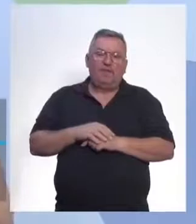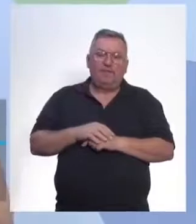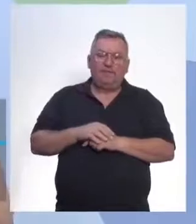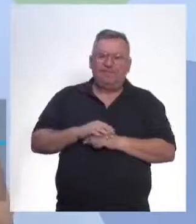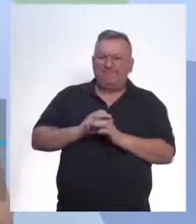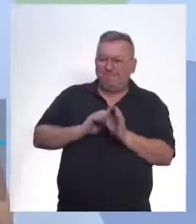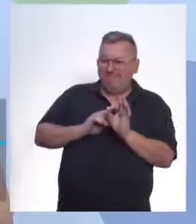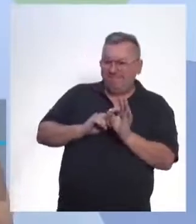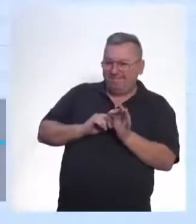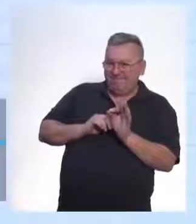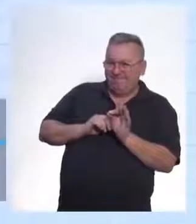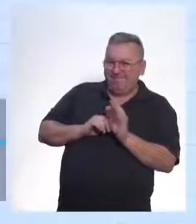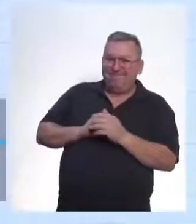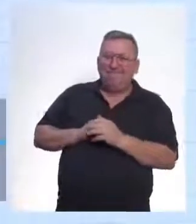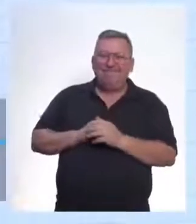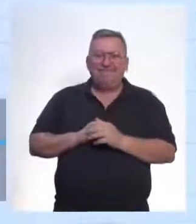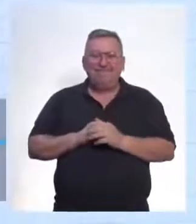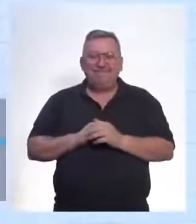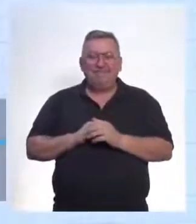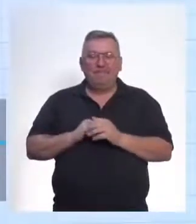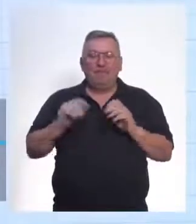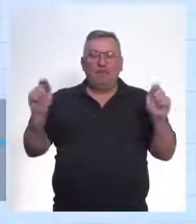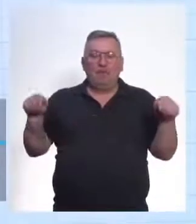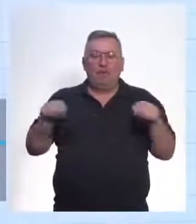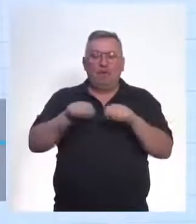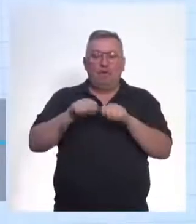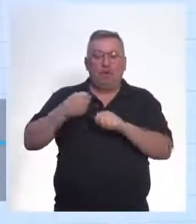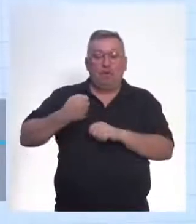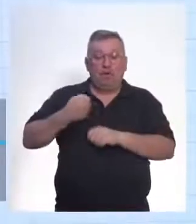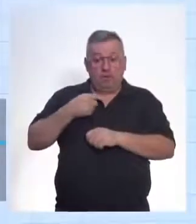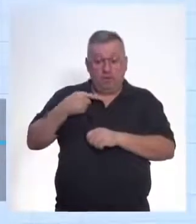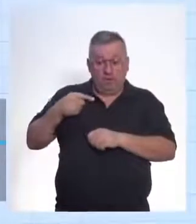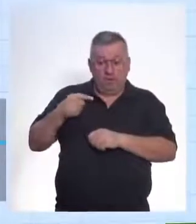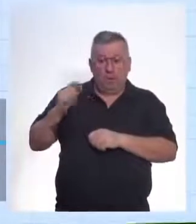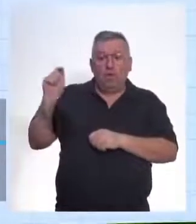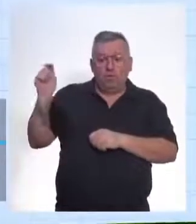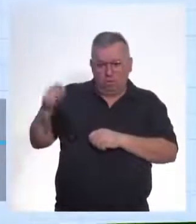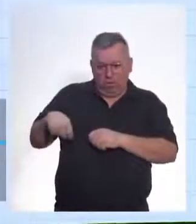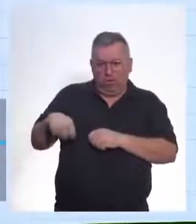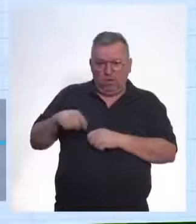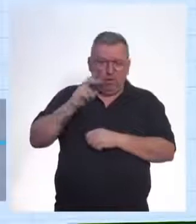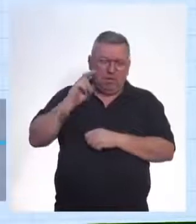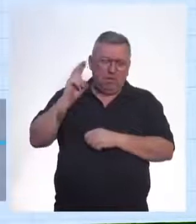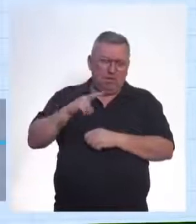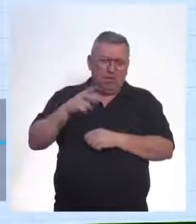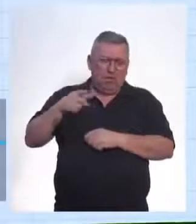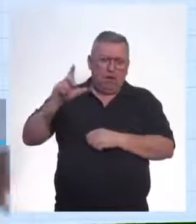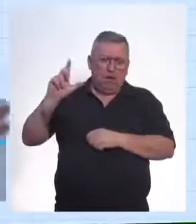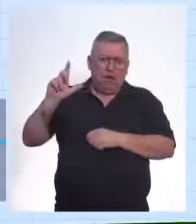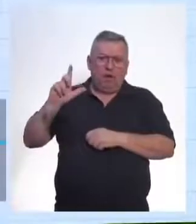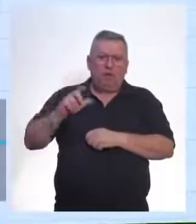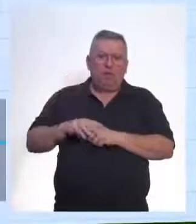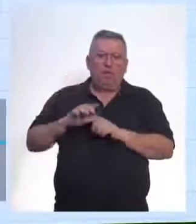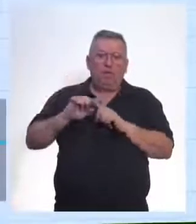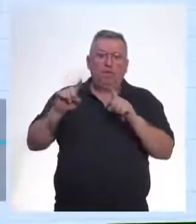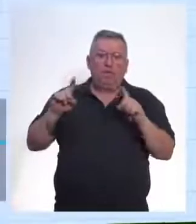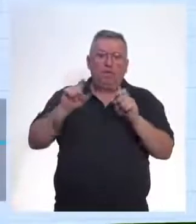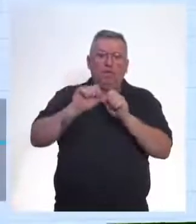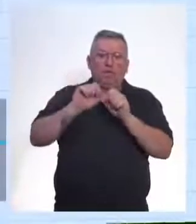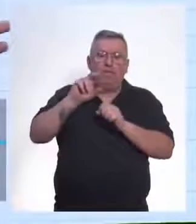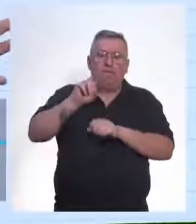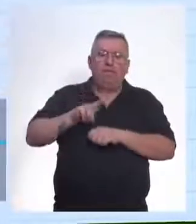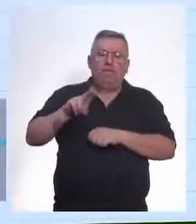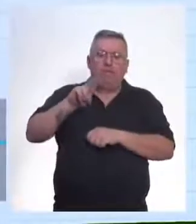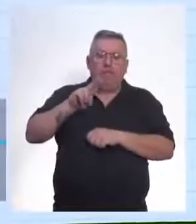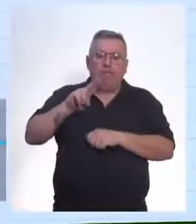Exato, ajuda no cálculo. Podem ser números negativos? Podem, como a gente viu anteriormente, correto? Mas eu estou usando aqui